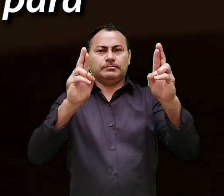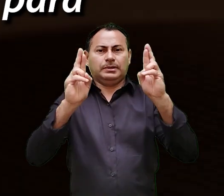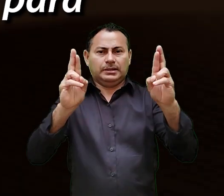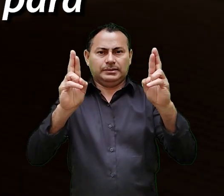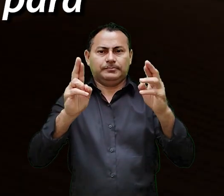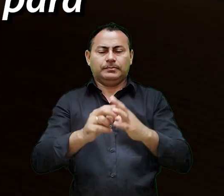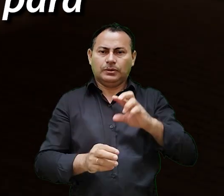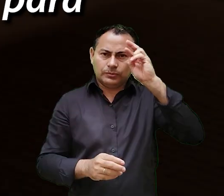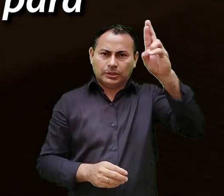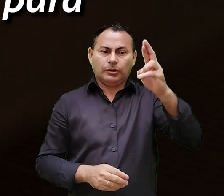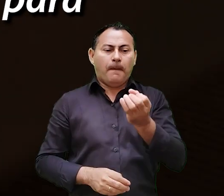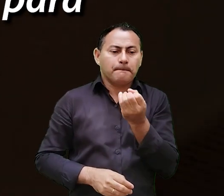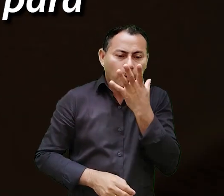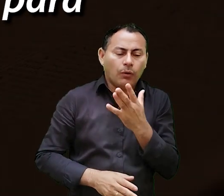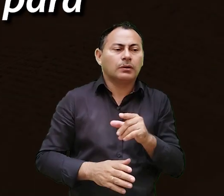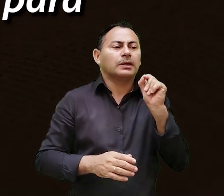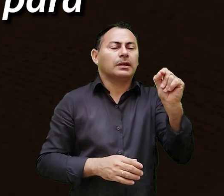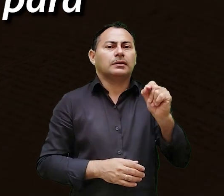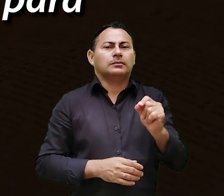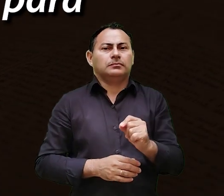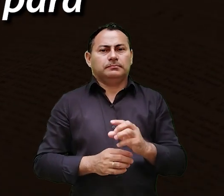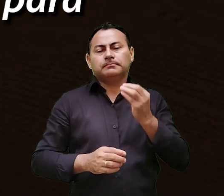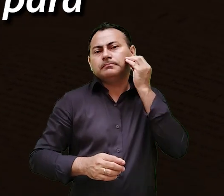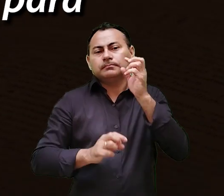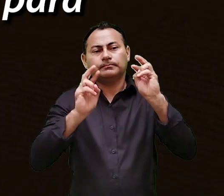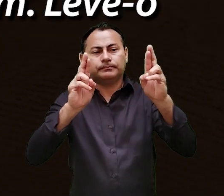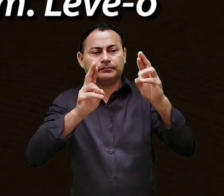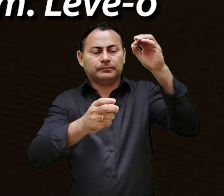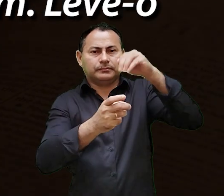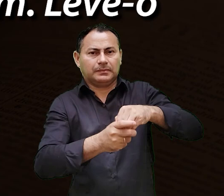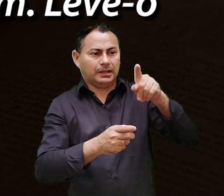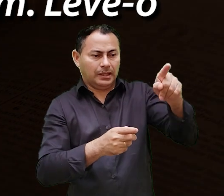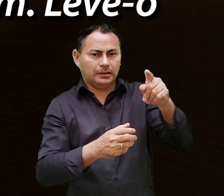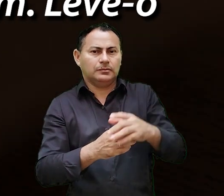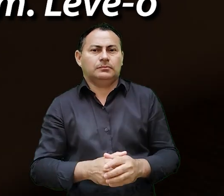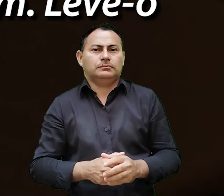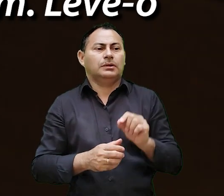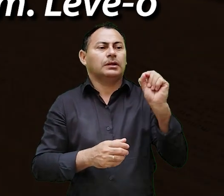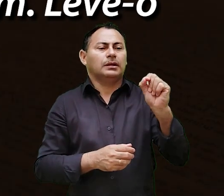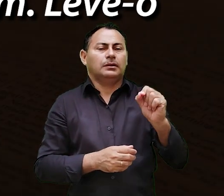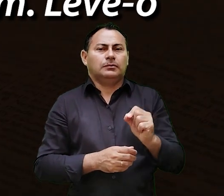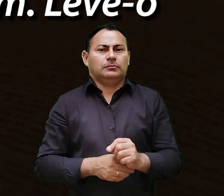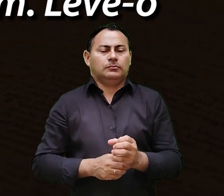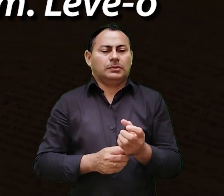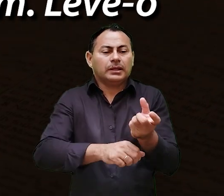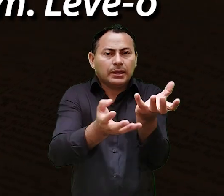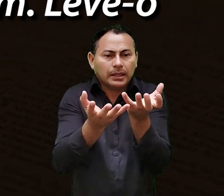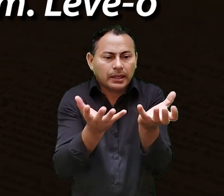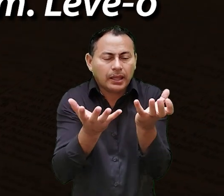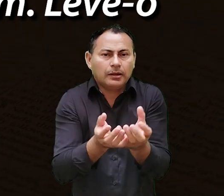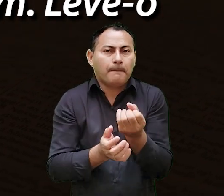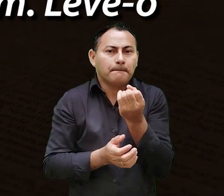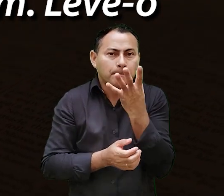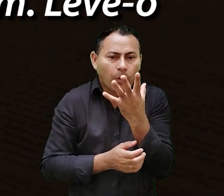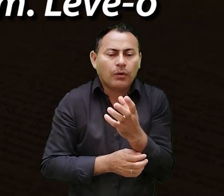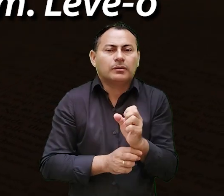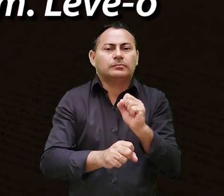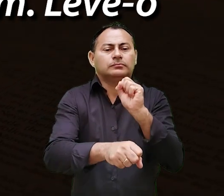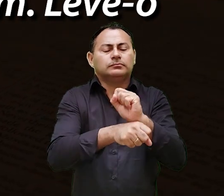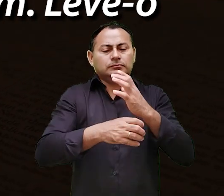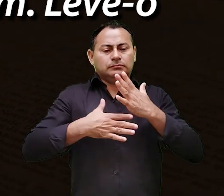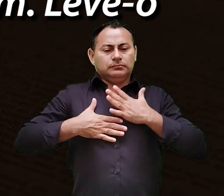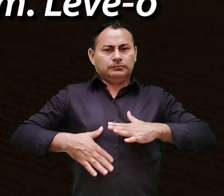minha esperança. O Senhor é bom para com aqueles cuja esperança está nele, para com aqueles que o buscam. É bom